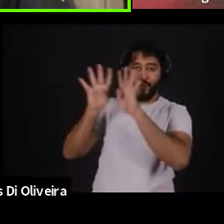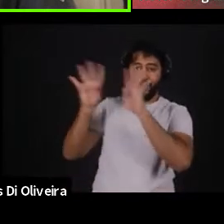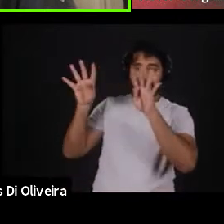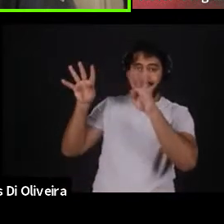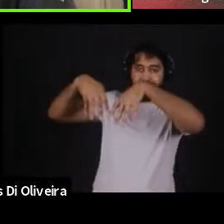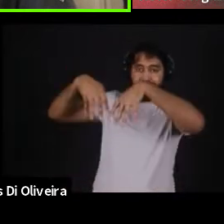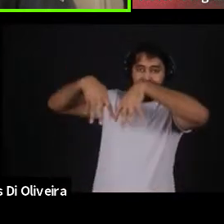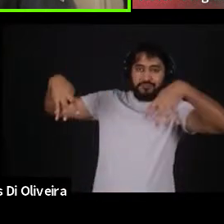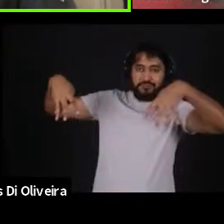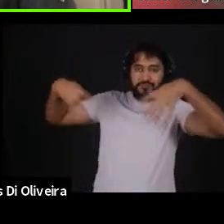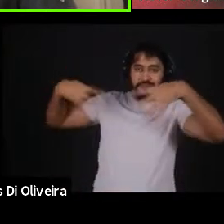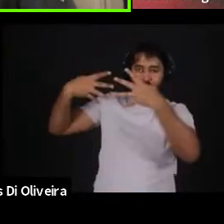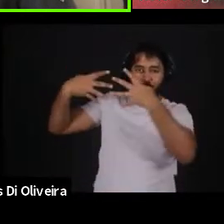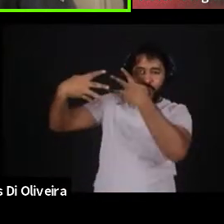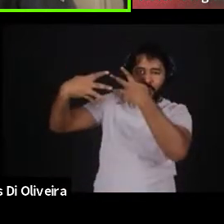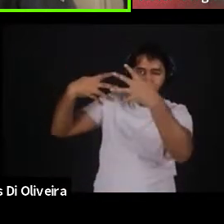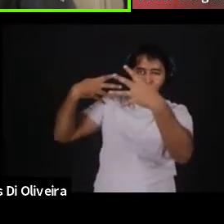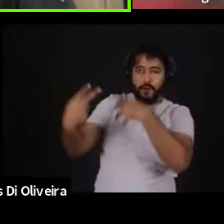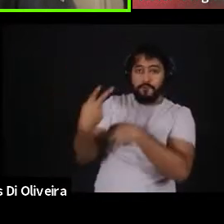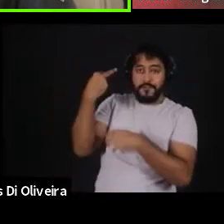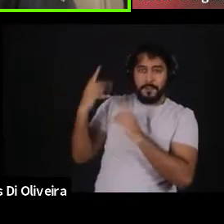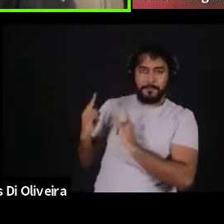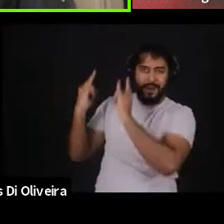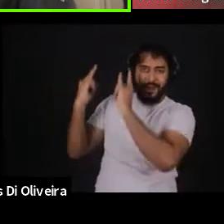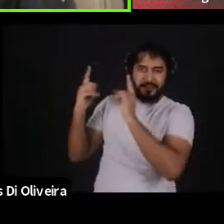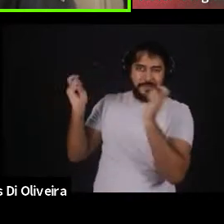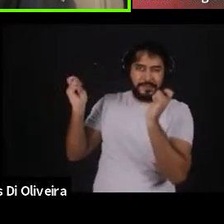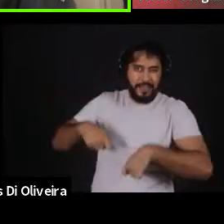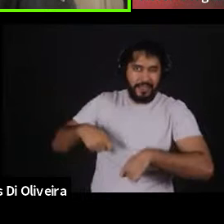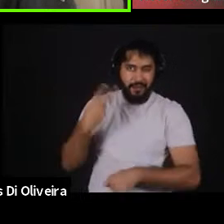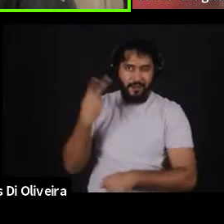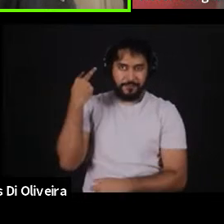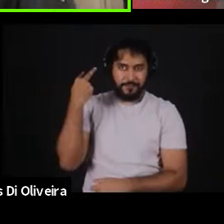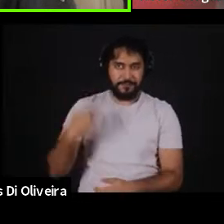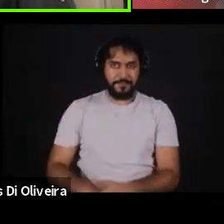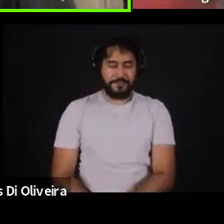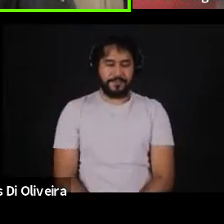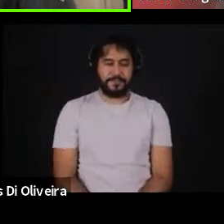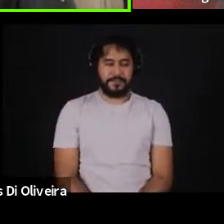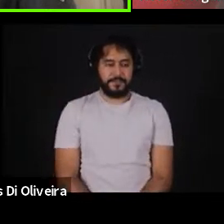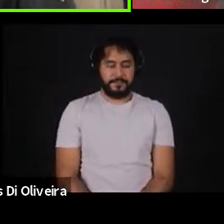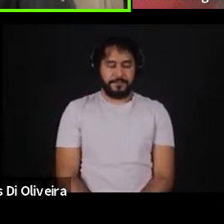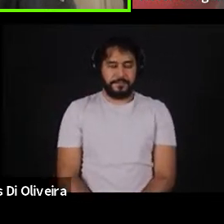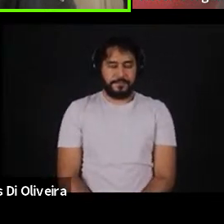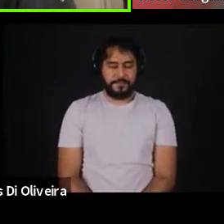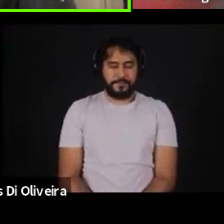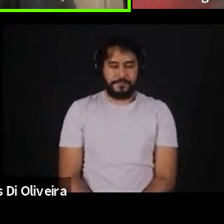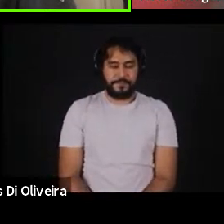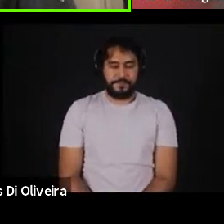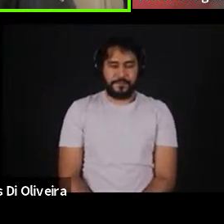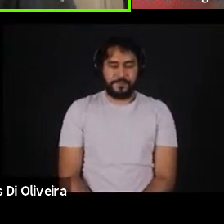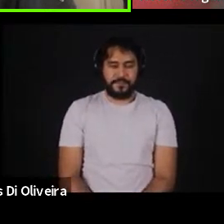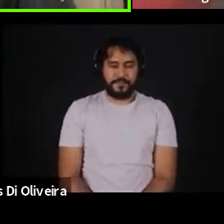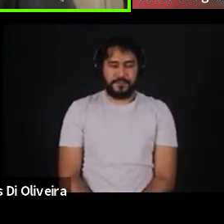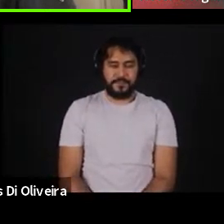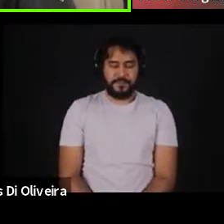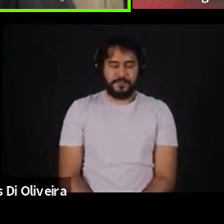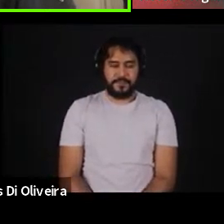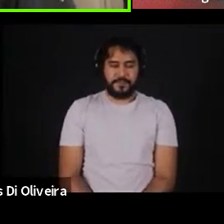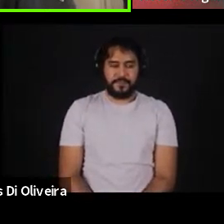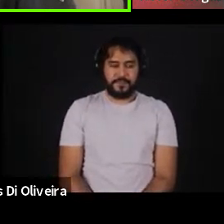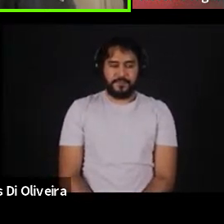E do meu lado direito, há três quadrados em vertical. Um quadrado